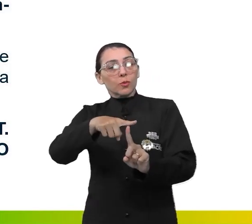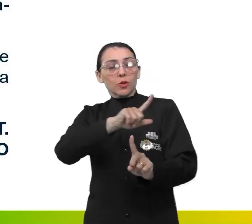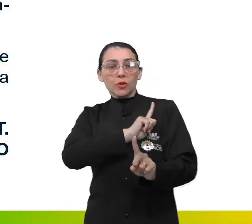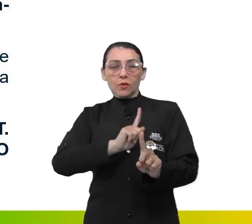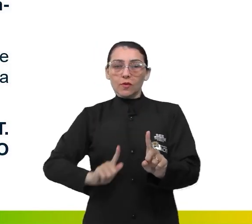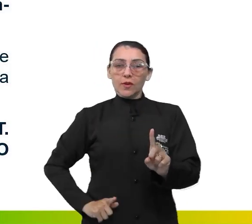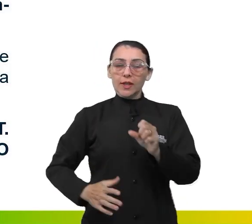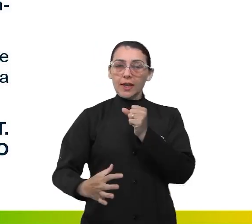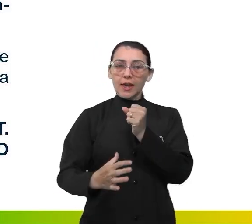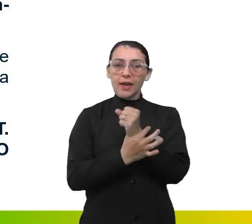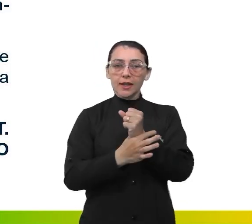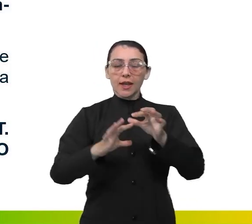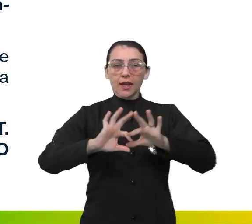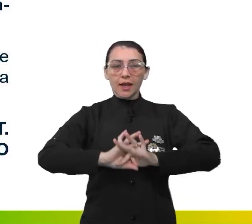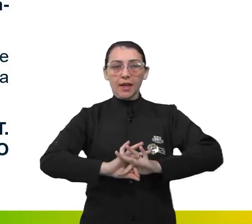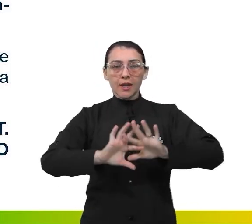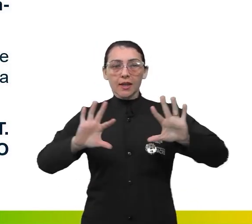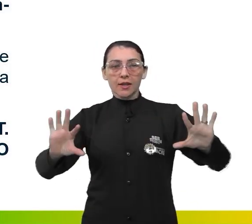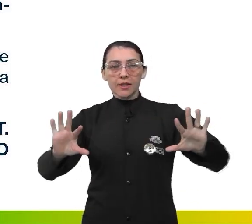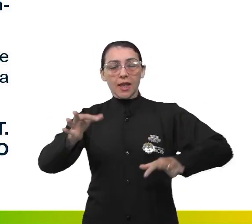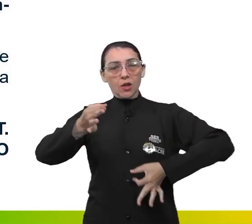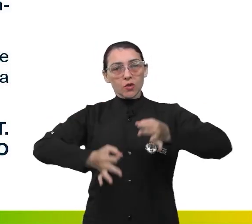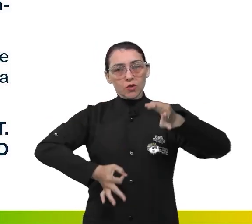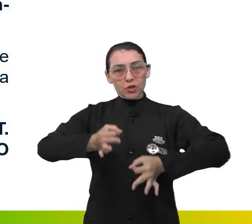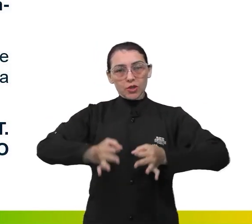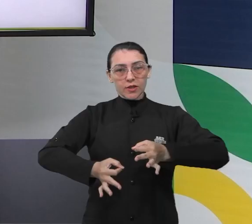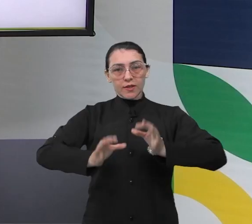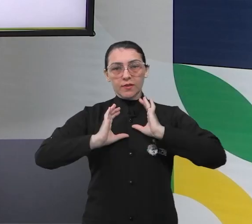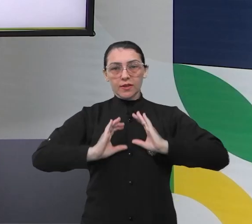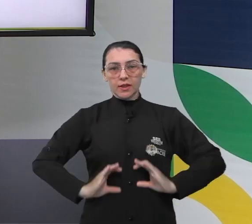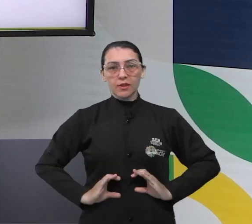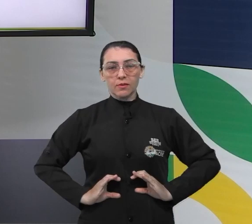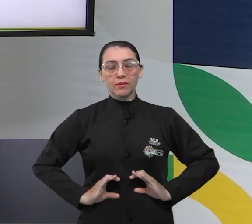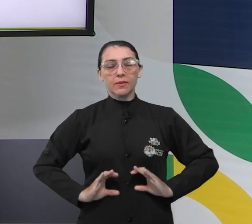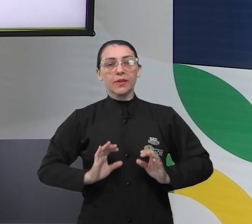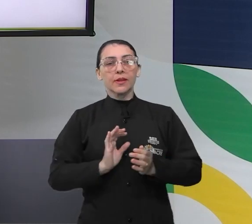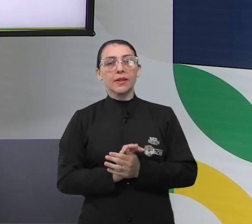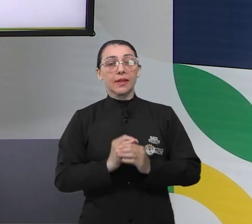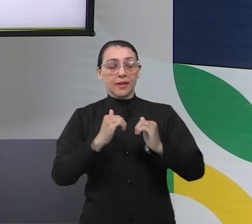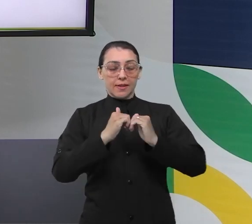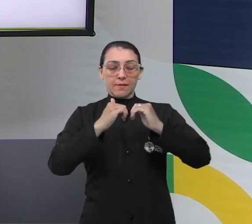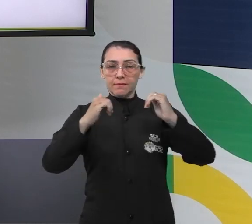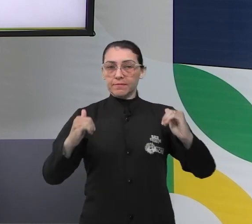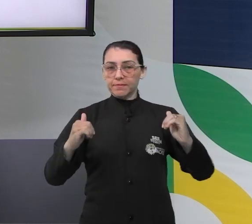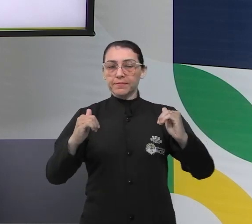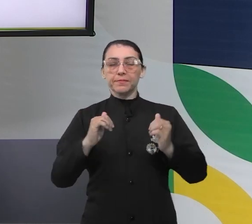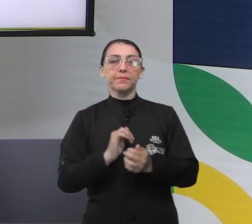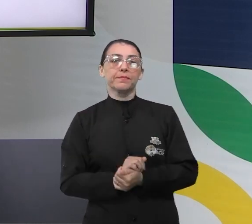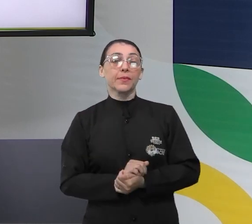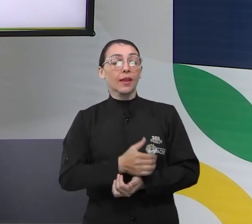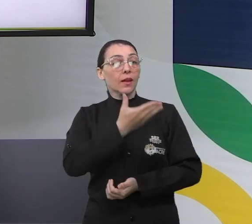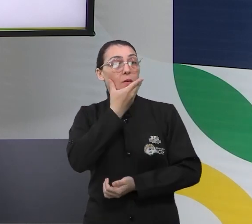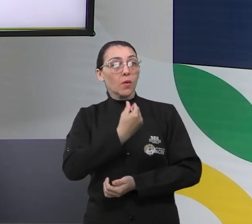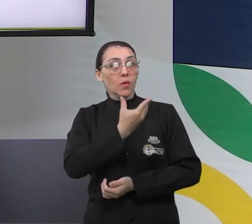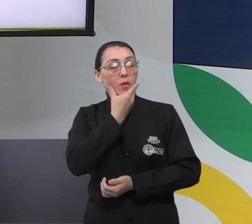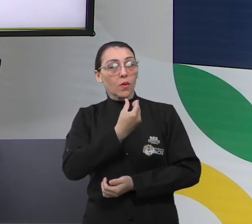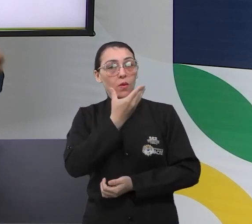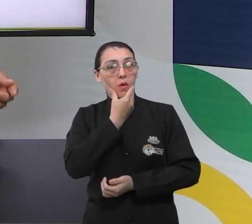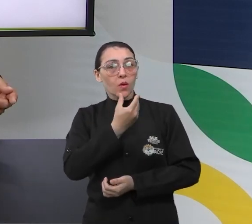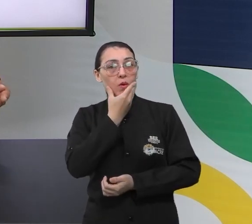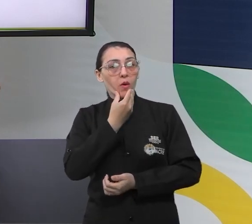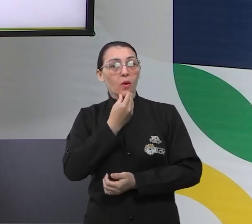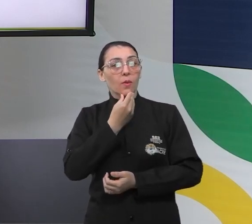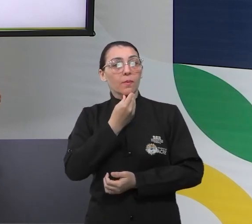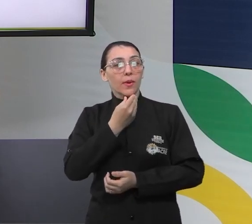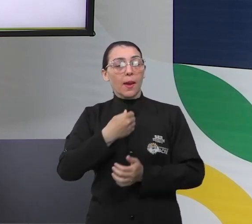que garantam a liberdade e a justiça. Então, eles dividem a coisa do seguinte modo: o homem, no